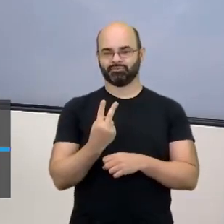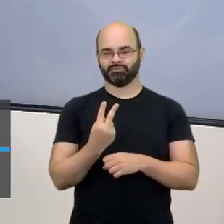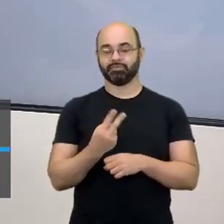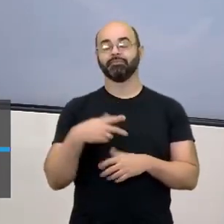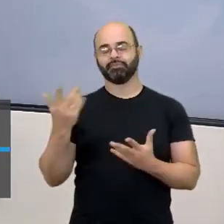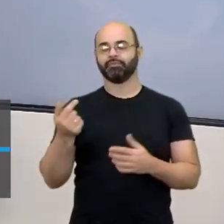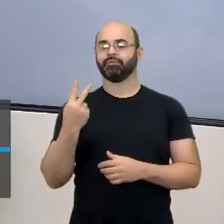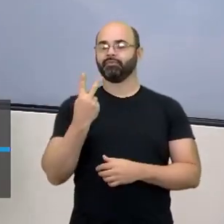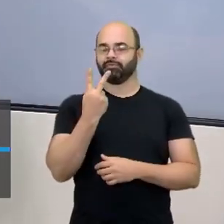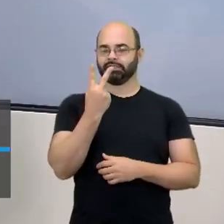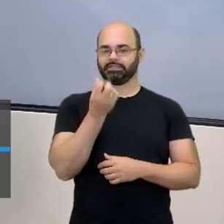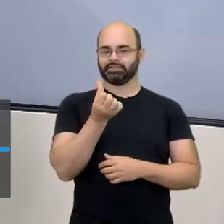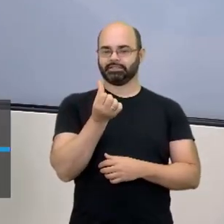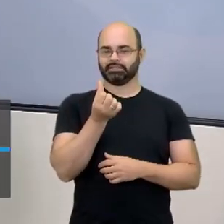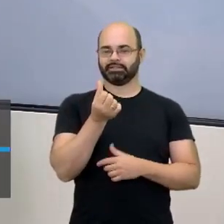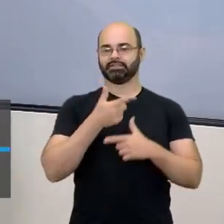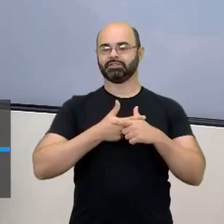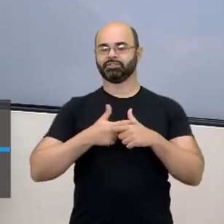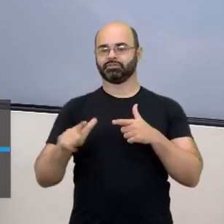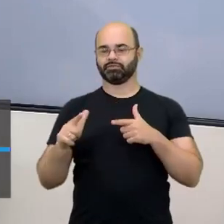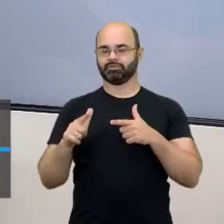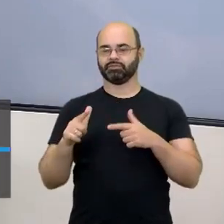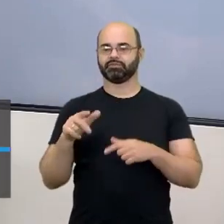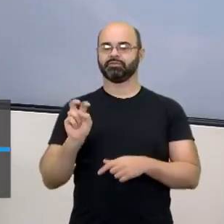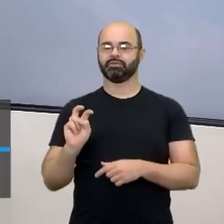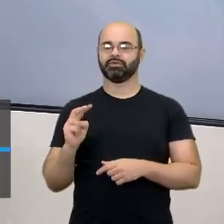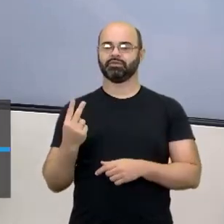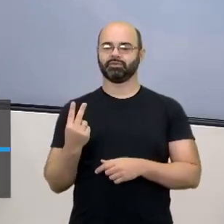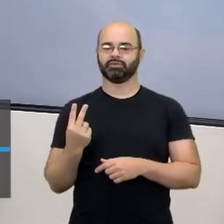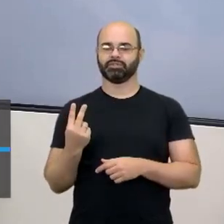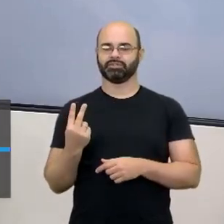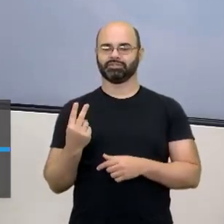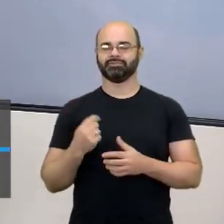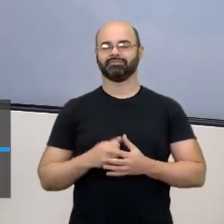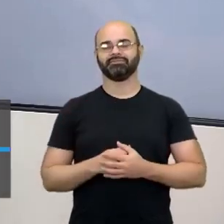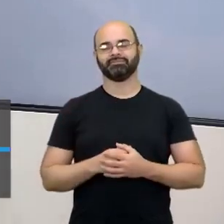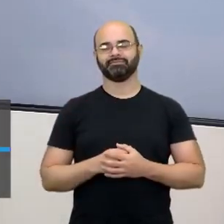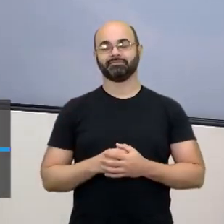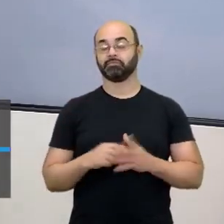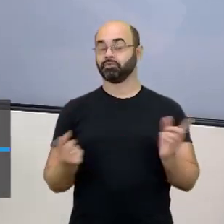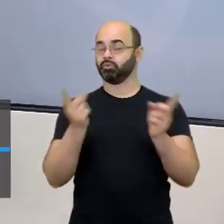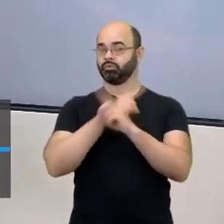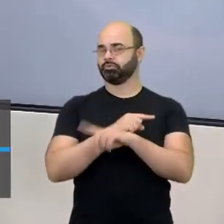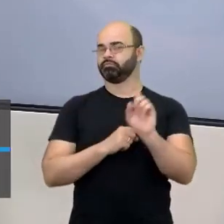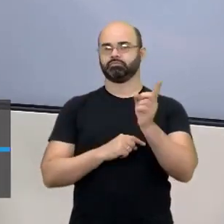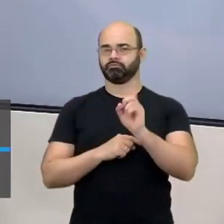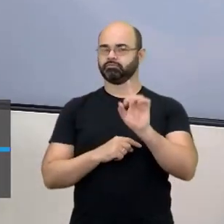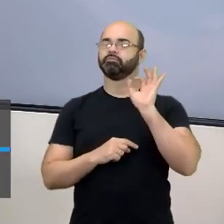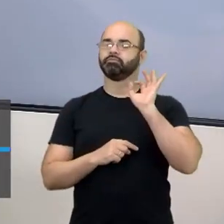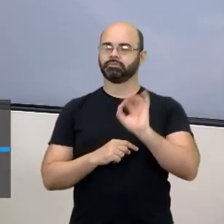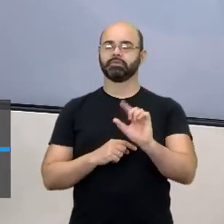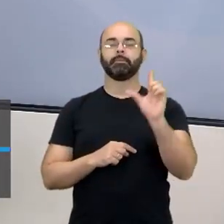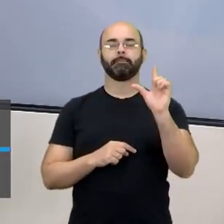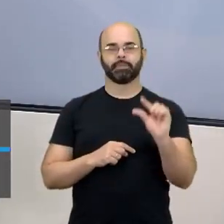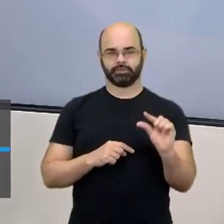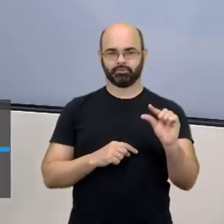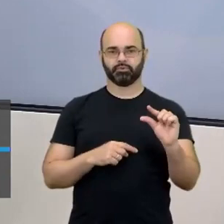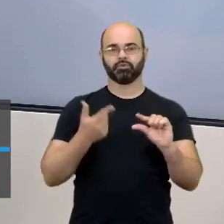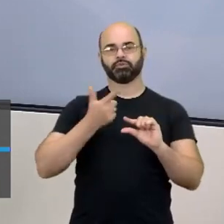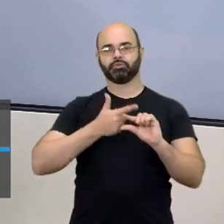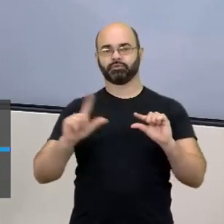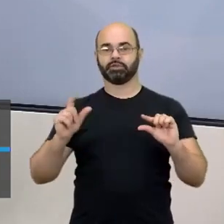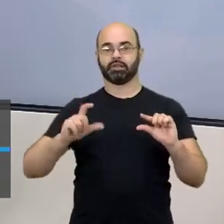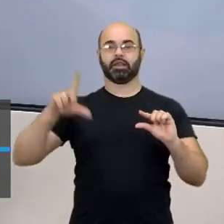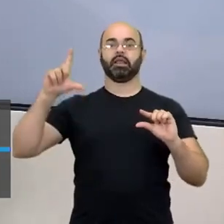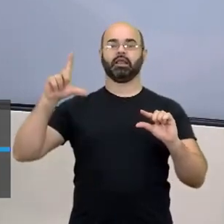fazer 26 dividido por 52, tá? E não o contrário, tá? É o pequeno pelo grande. Sempre pensa